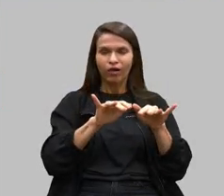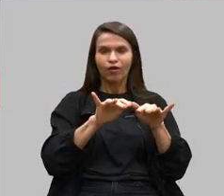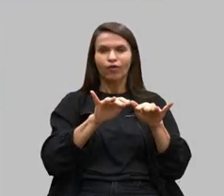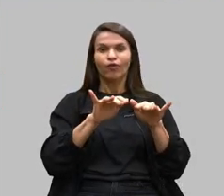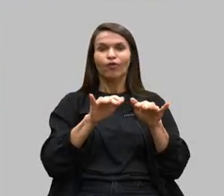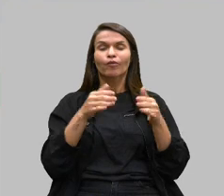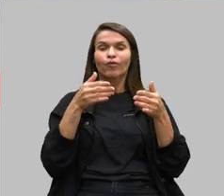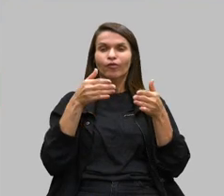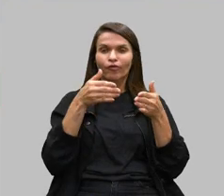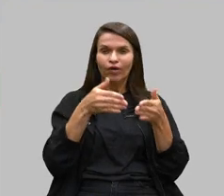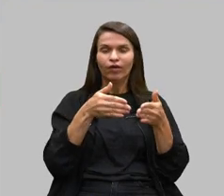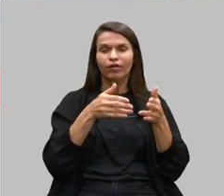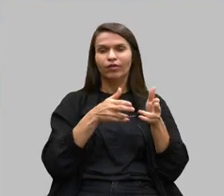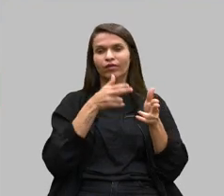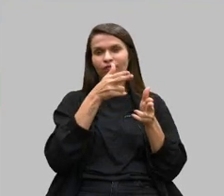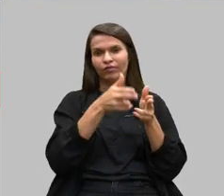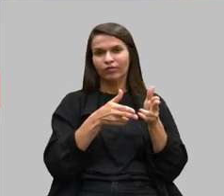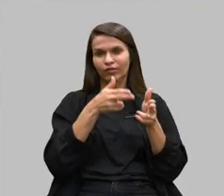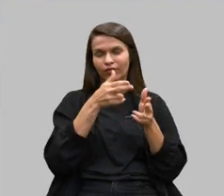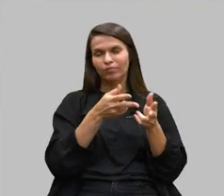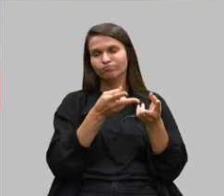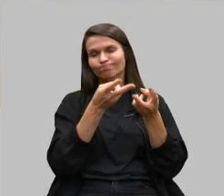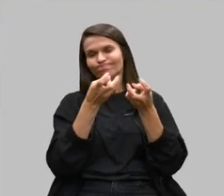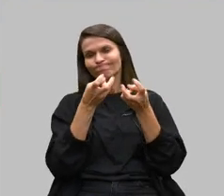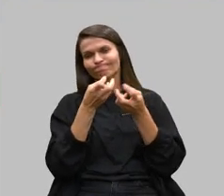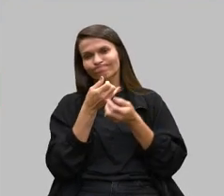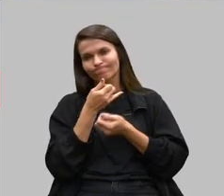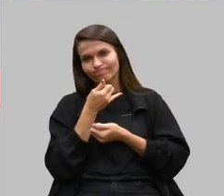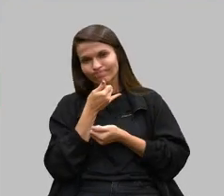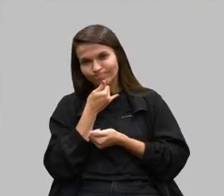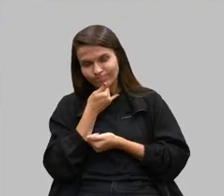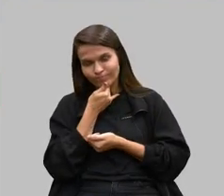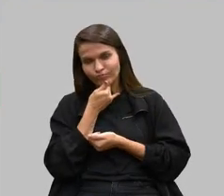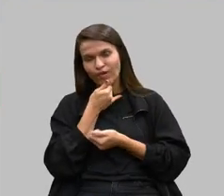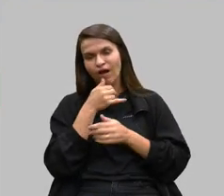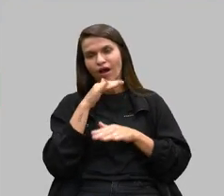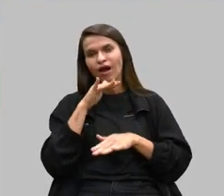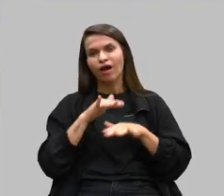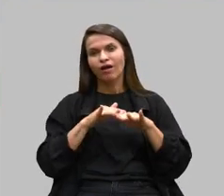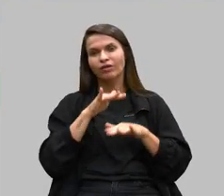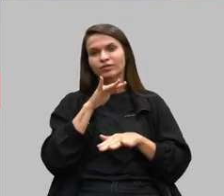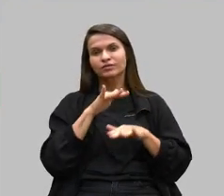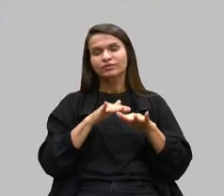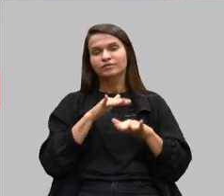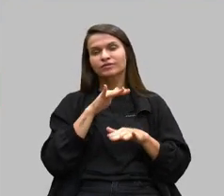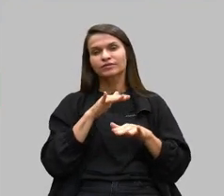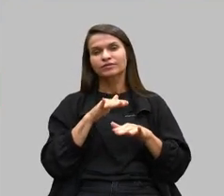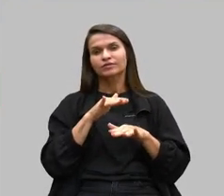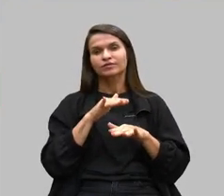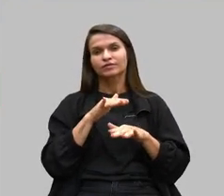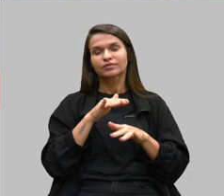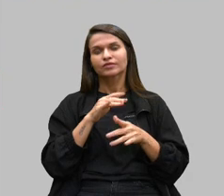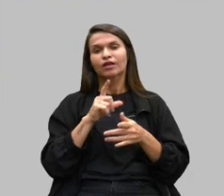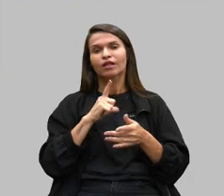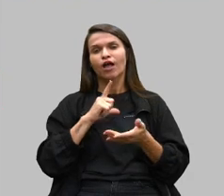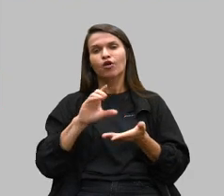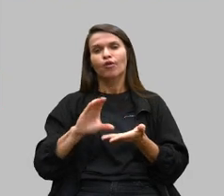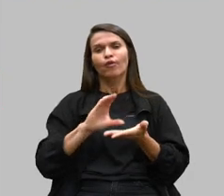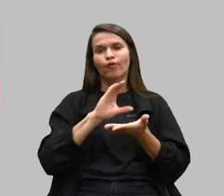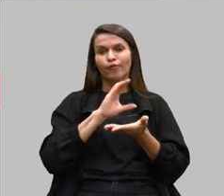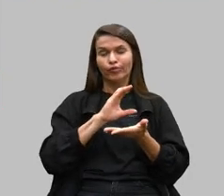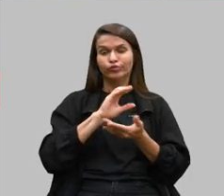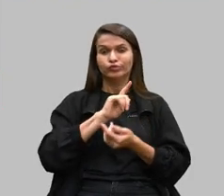ferrovia Nós estamos vendo lamentavelmente muitas vezes chega no o recurso para os